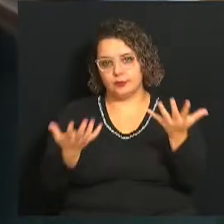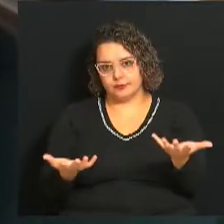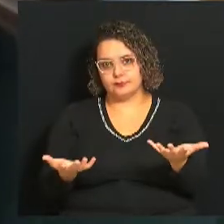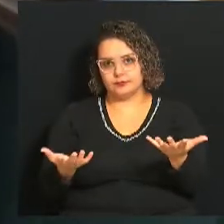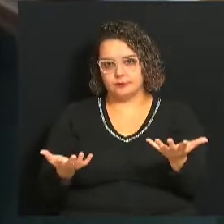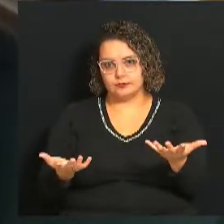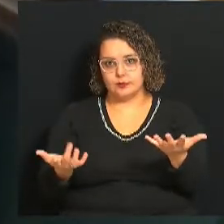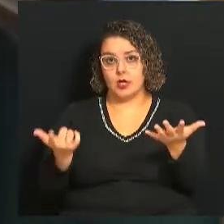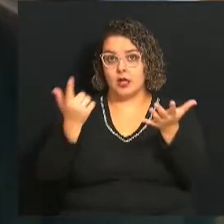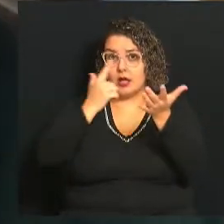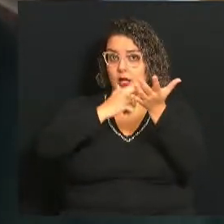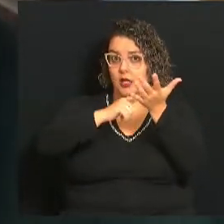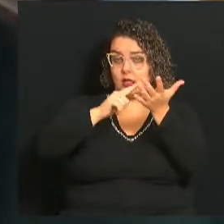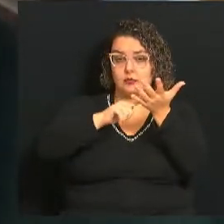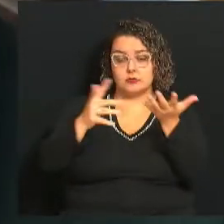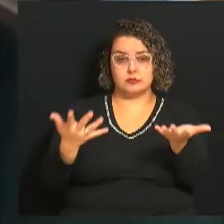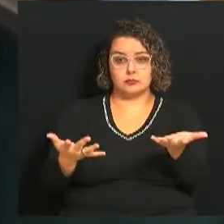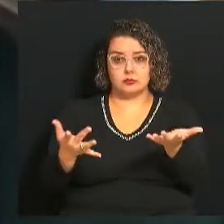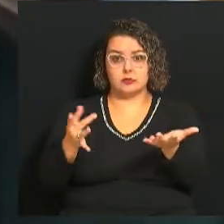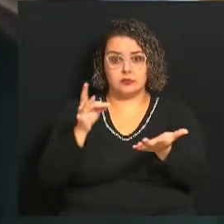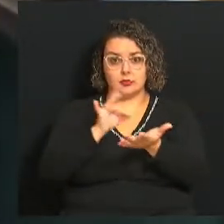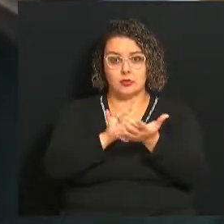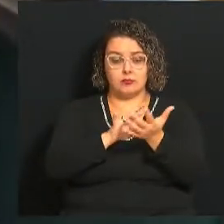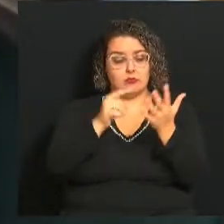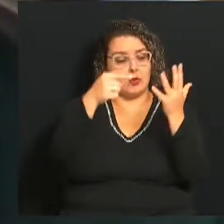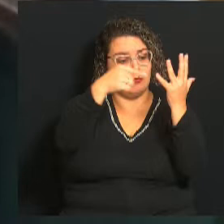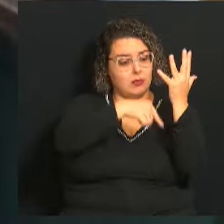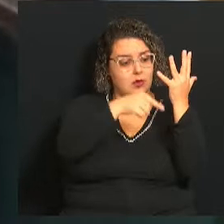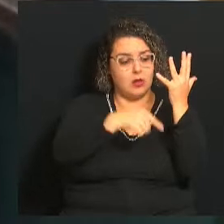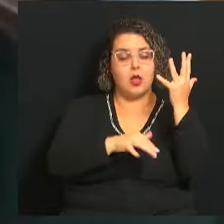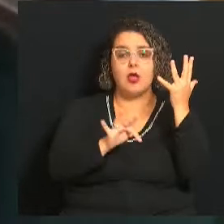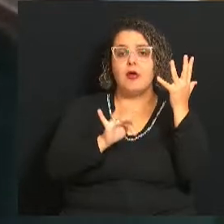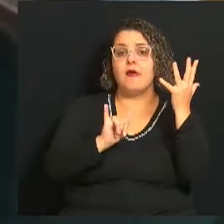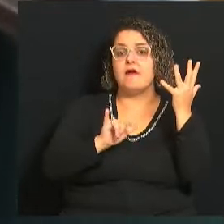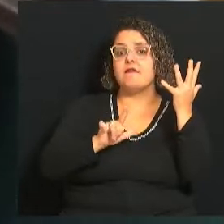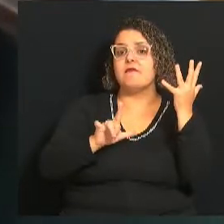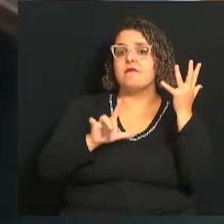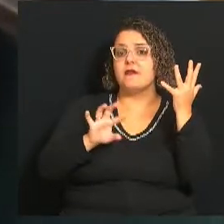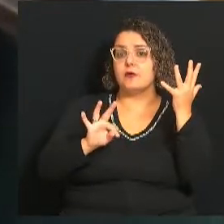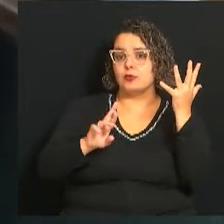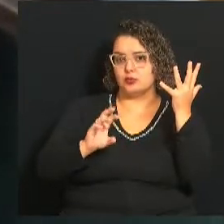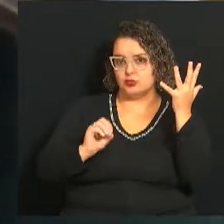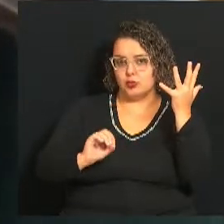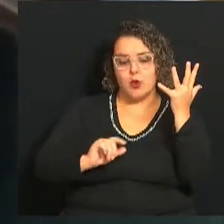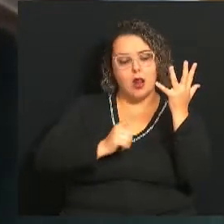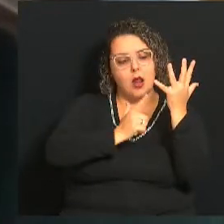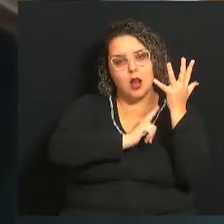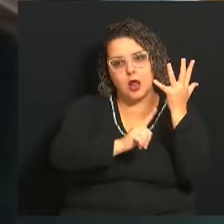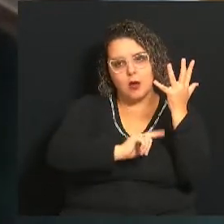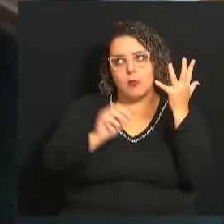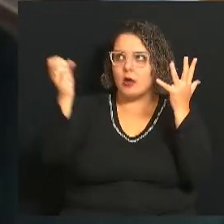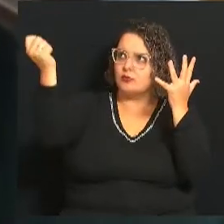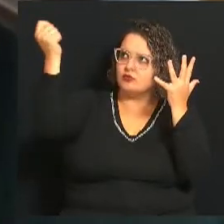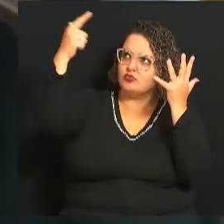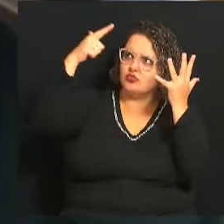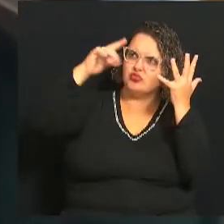servindo aí como um verdadeiro filtro, né, de gases